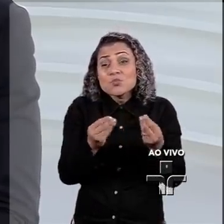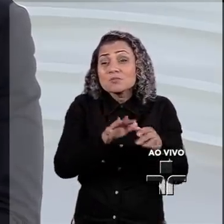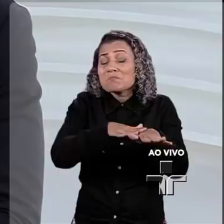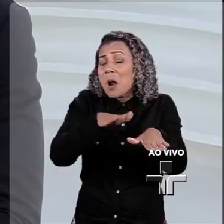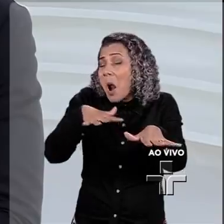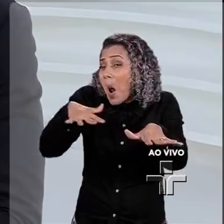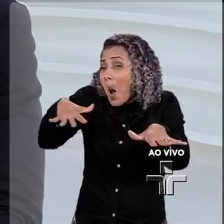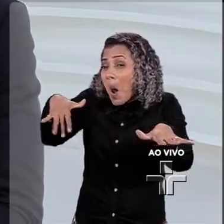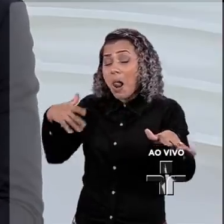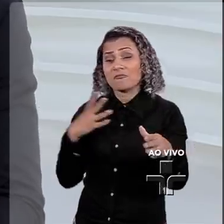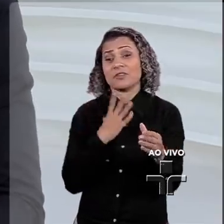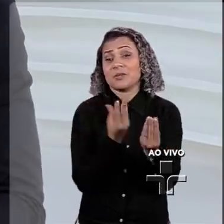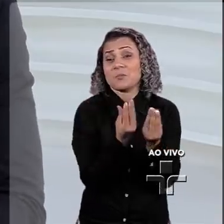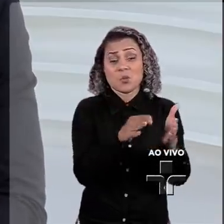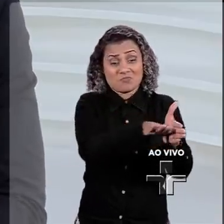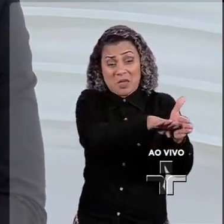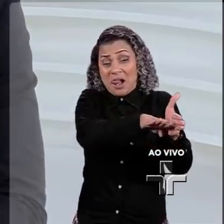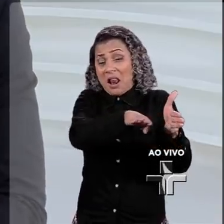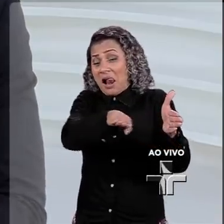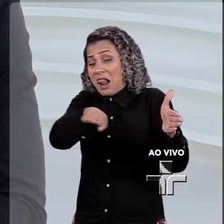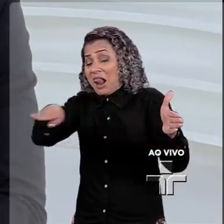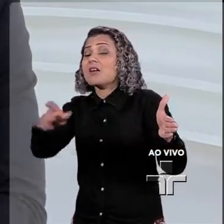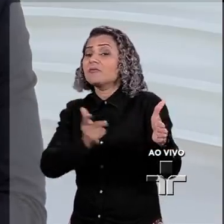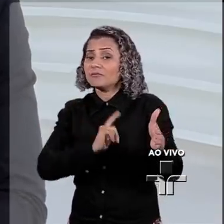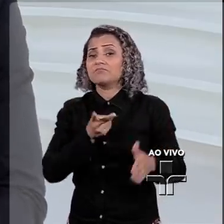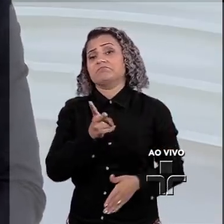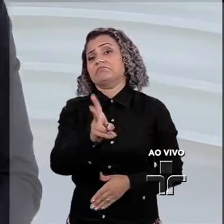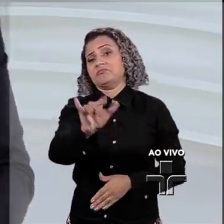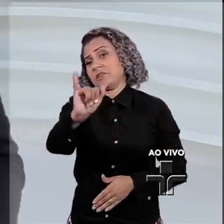5, 10 anos. Não há a menor dúvida em relação a isso.